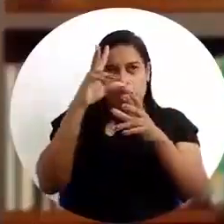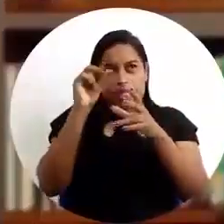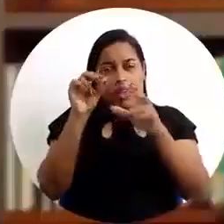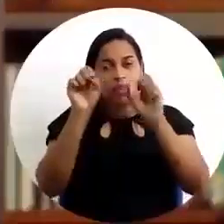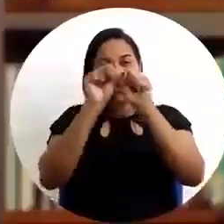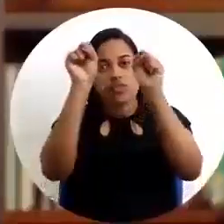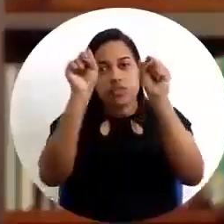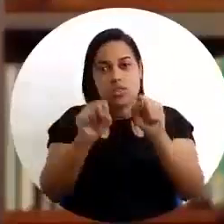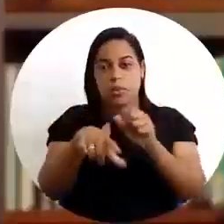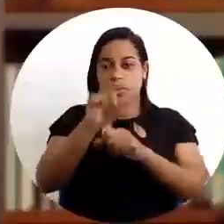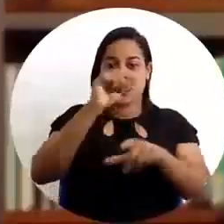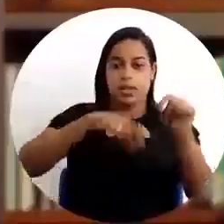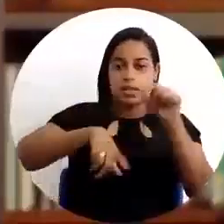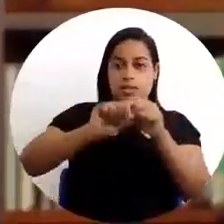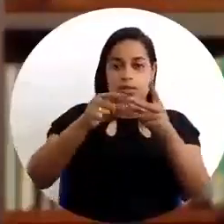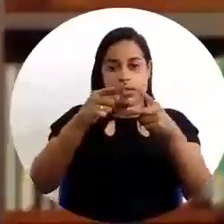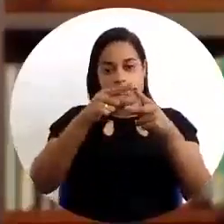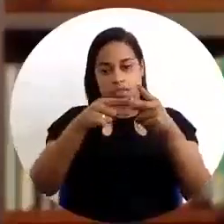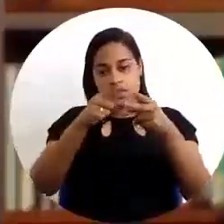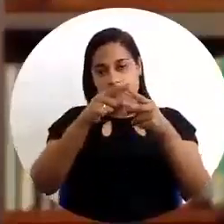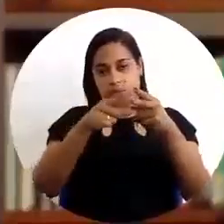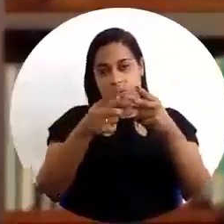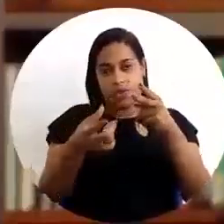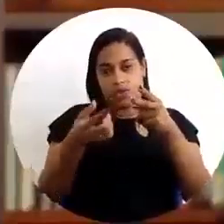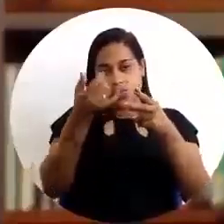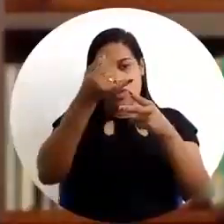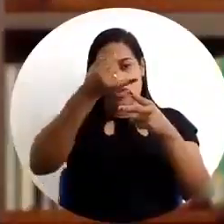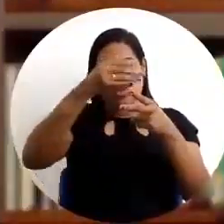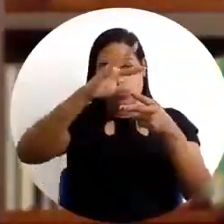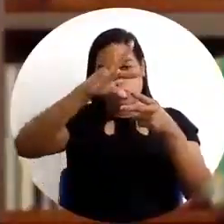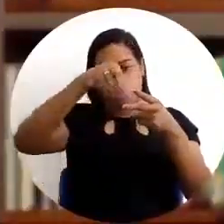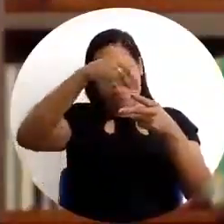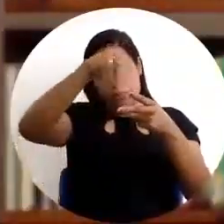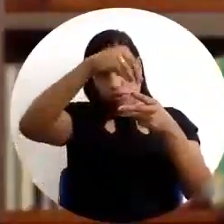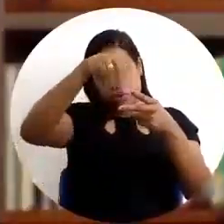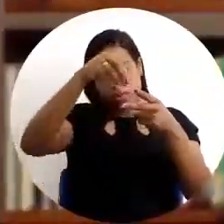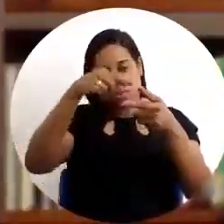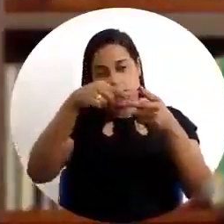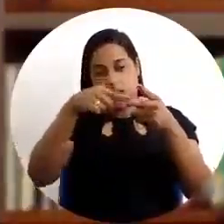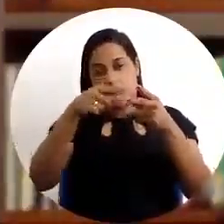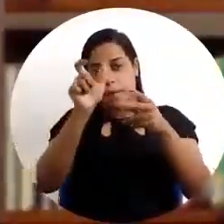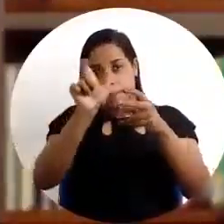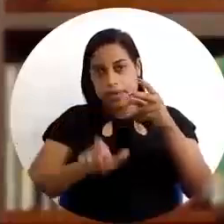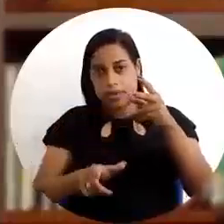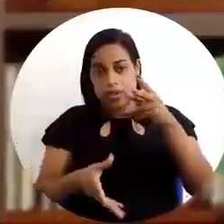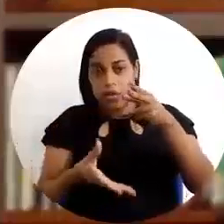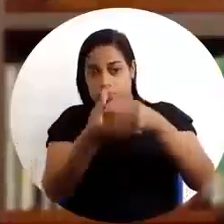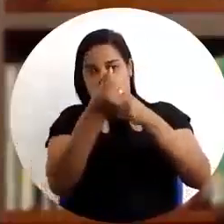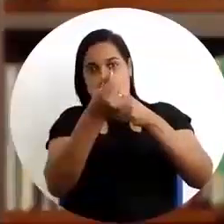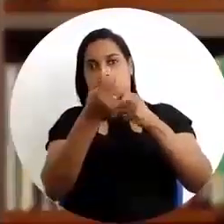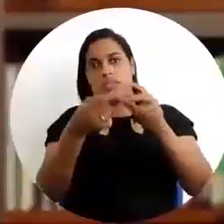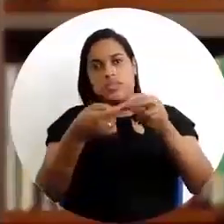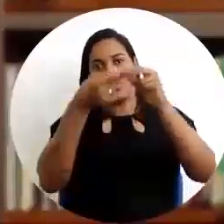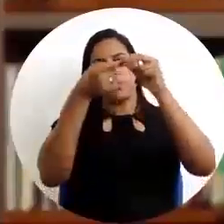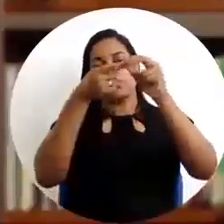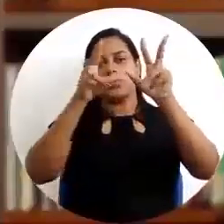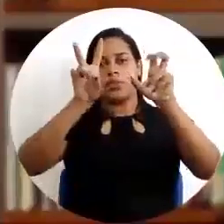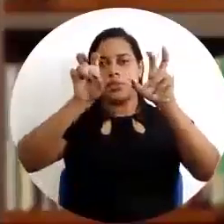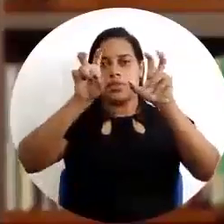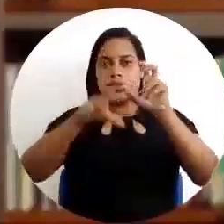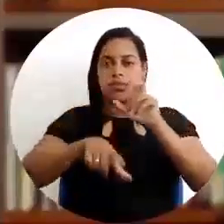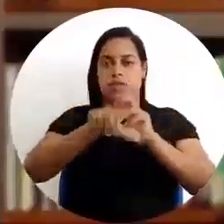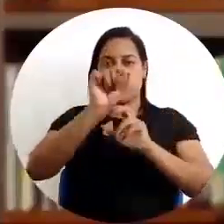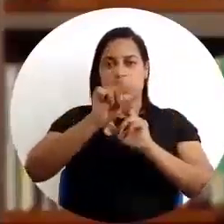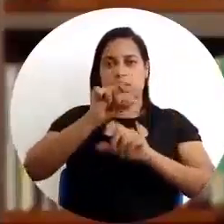a personalidade do Ranganathan ou a substância do Aristóteles fosse o assunto principal a ser classificável. Então, num